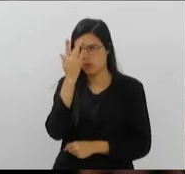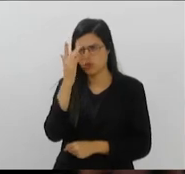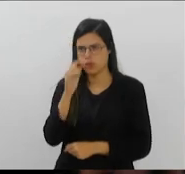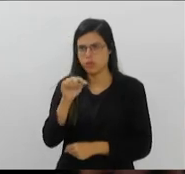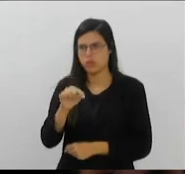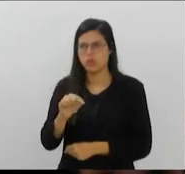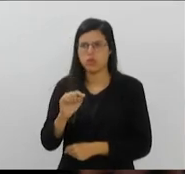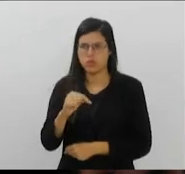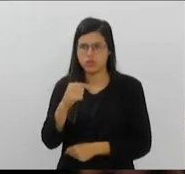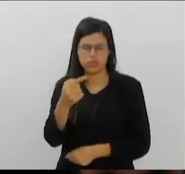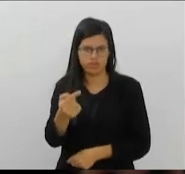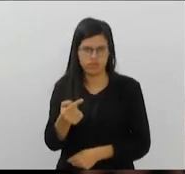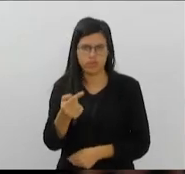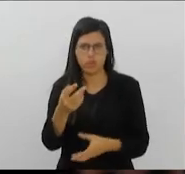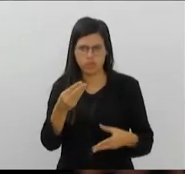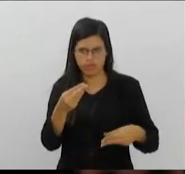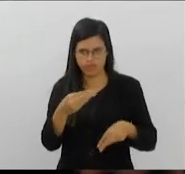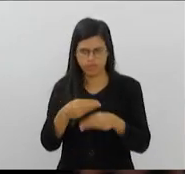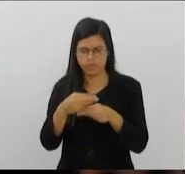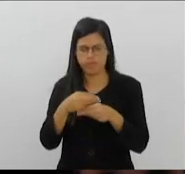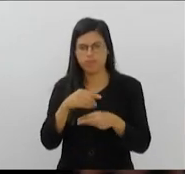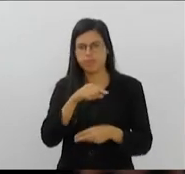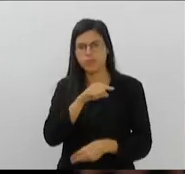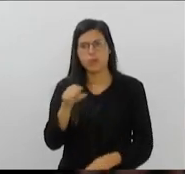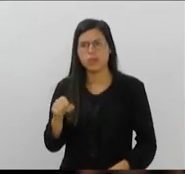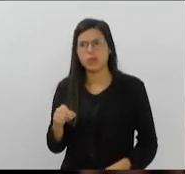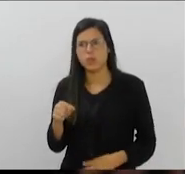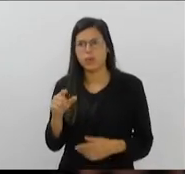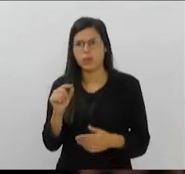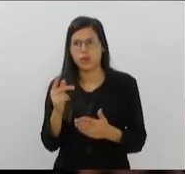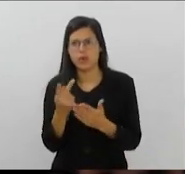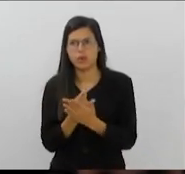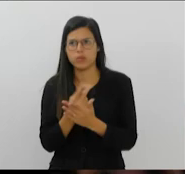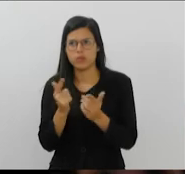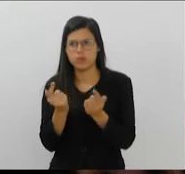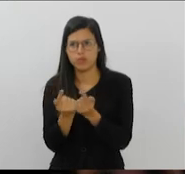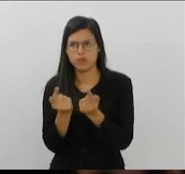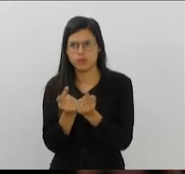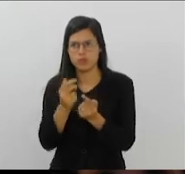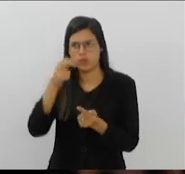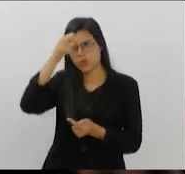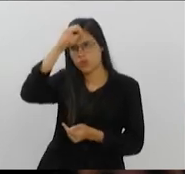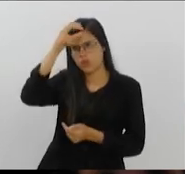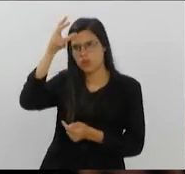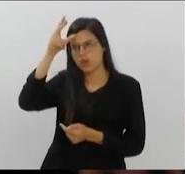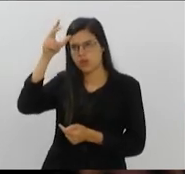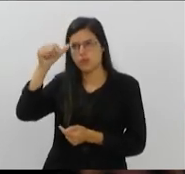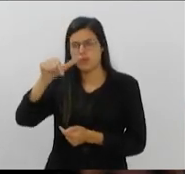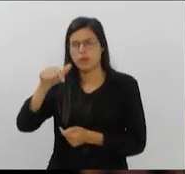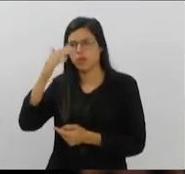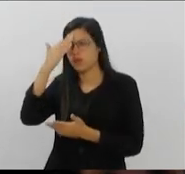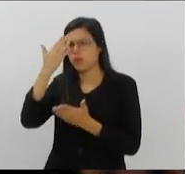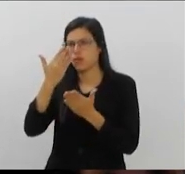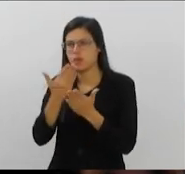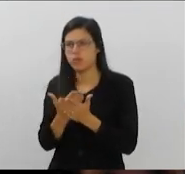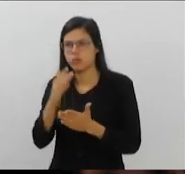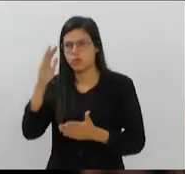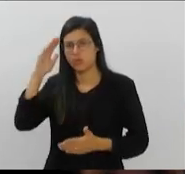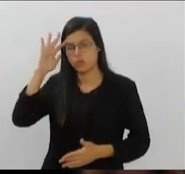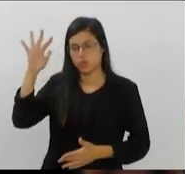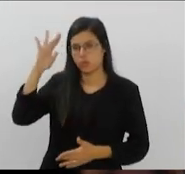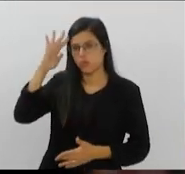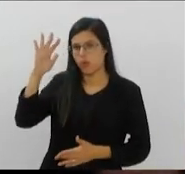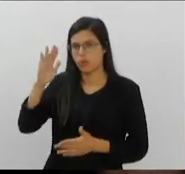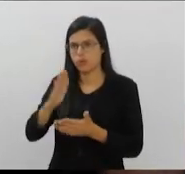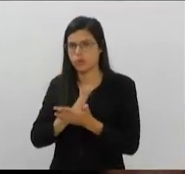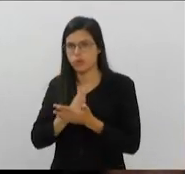de vocês. Na verdade, o que aconteceu em Magé, o prefeito de Magé acreditou num sonho de um pescador e de alguns pescadores,